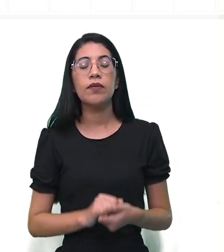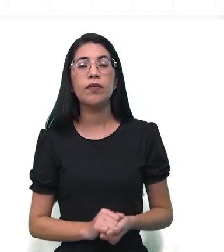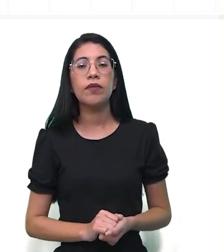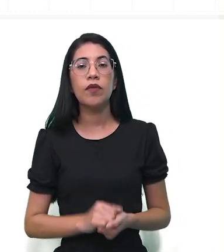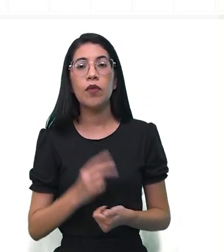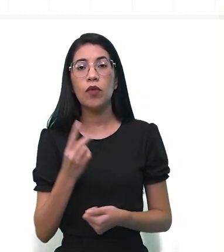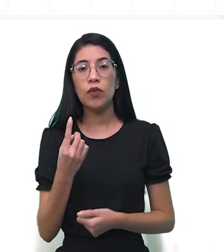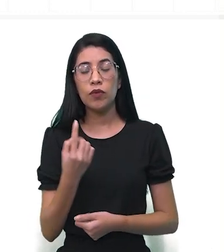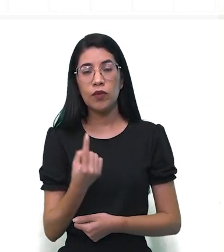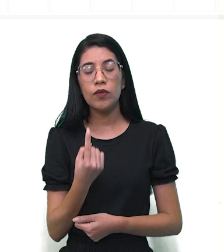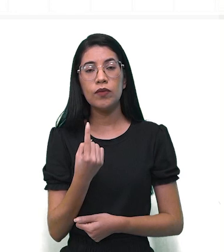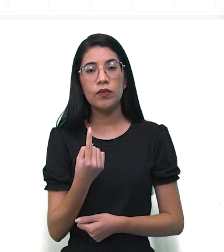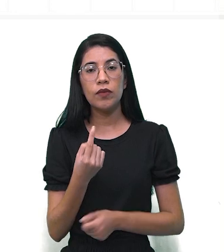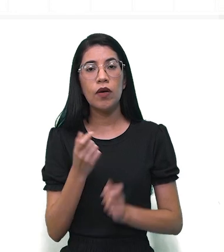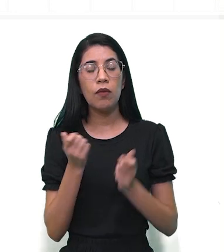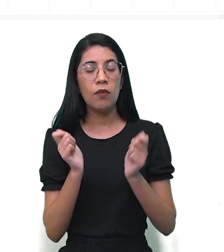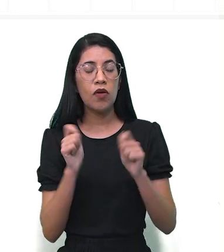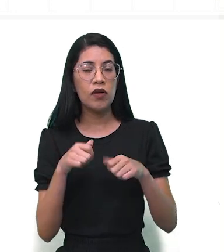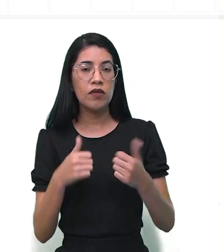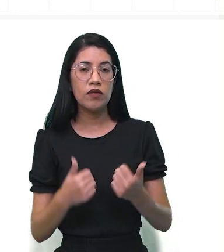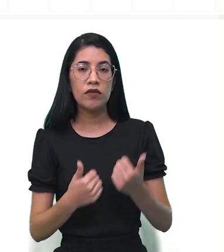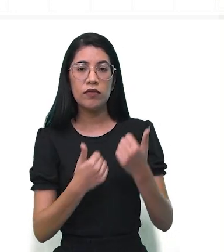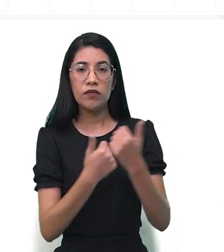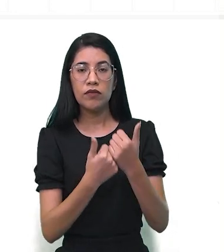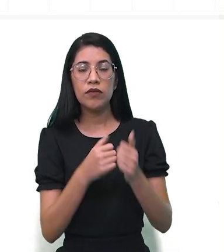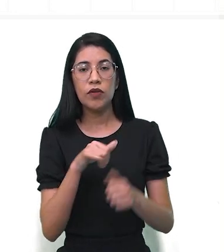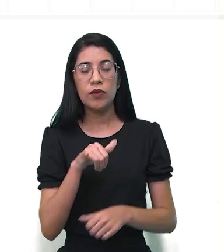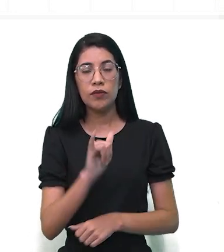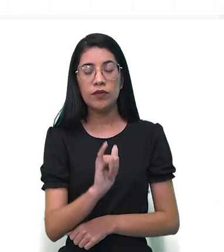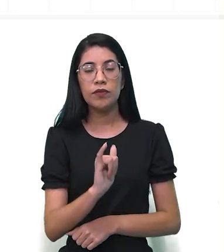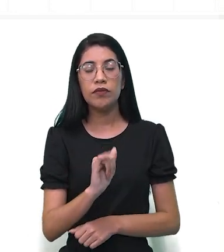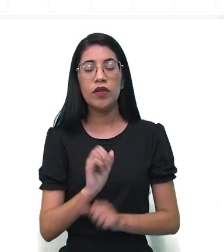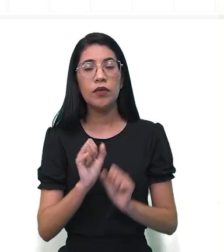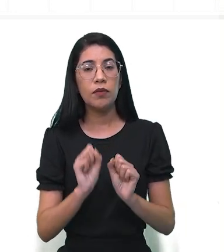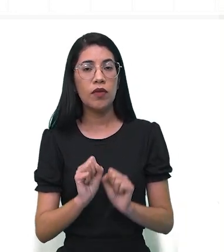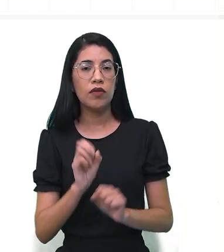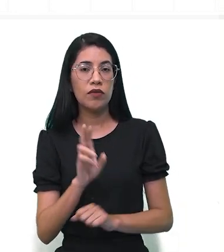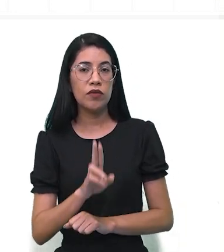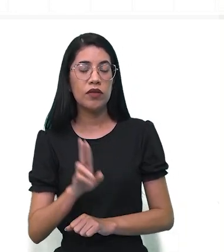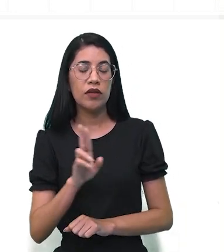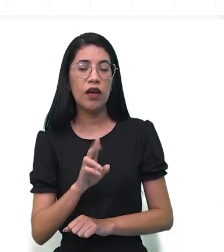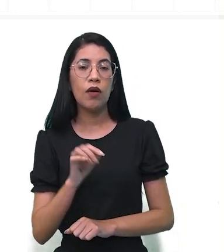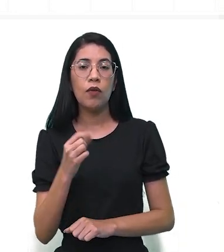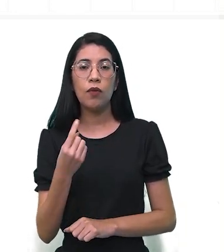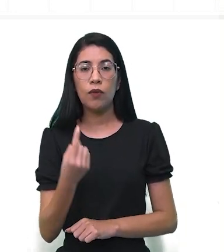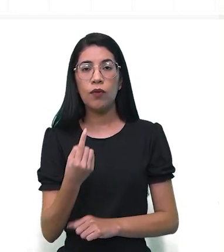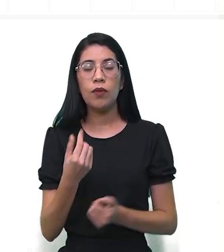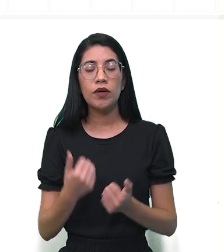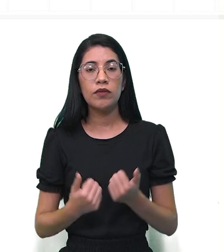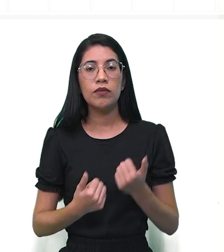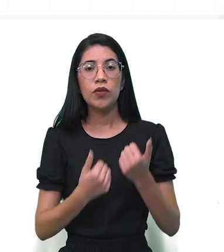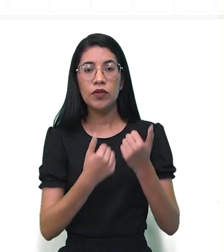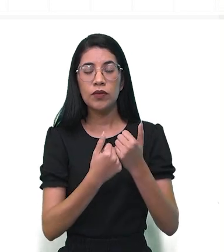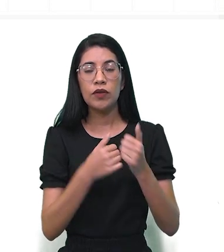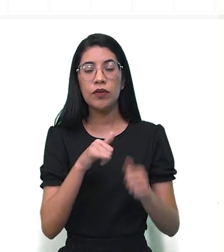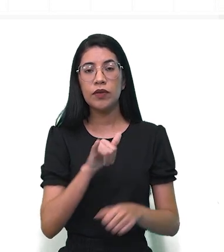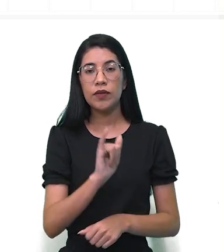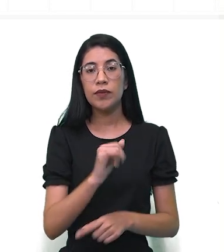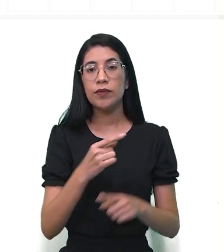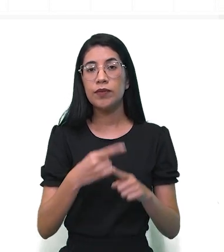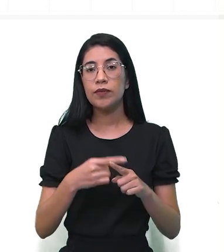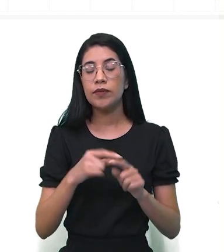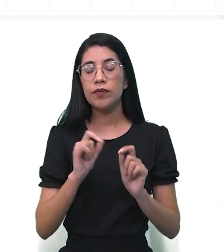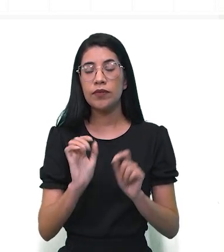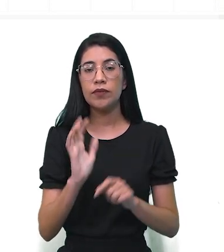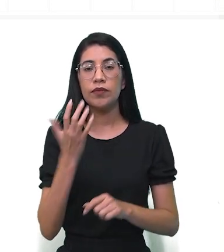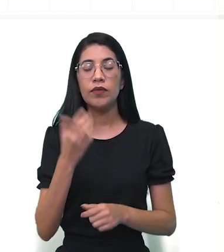1. Não é verdade? Olha só. Eu só posso colocar no lugar de y aqui o número 1. Por quê? Porque 1